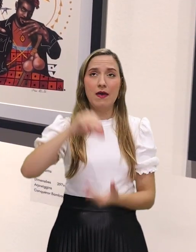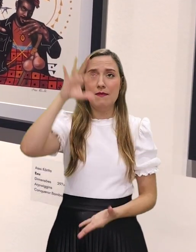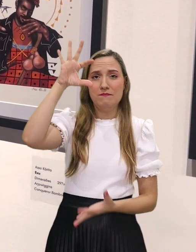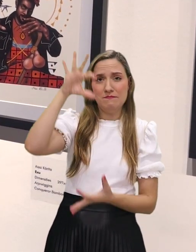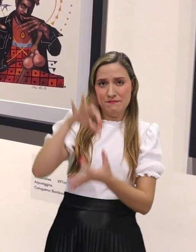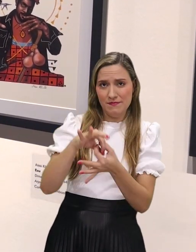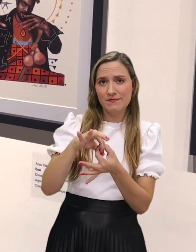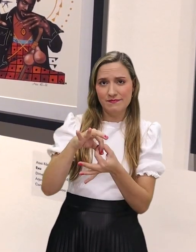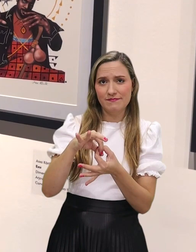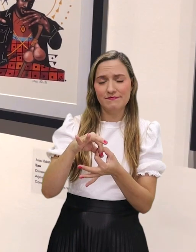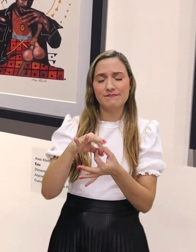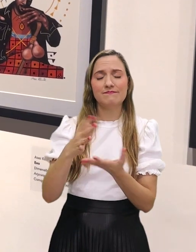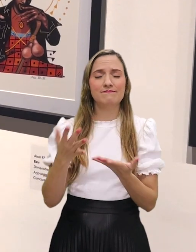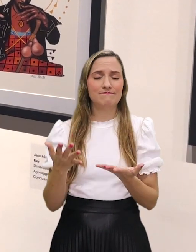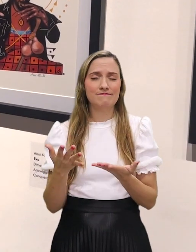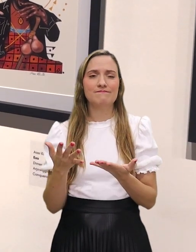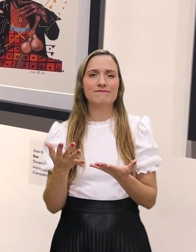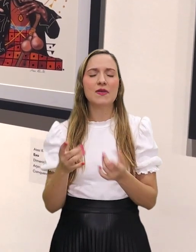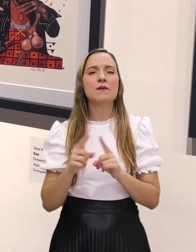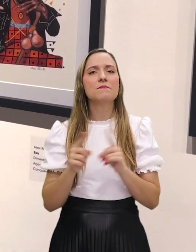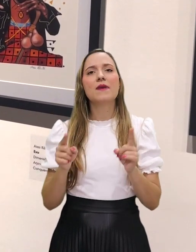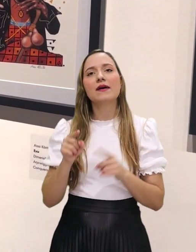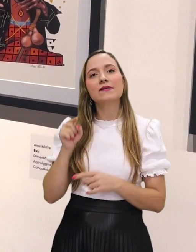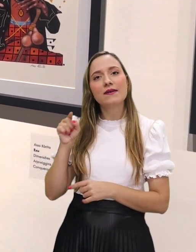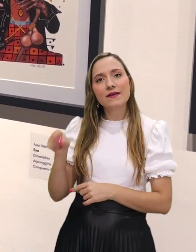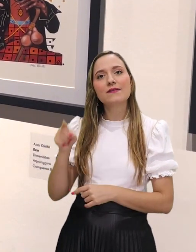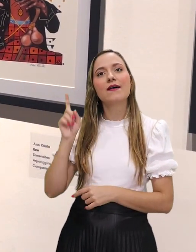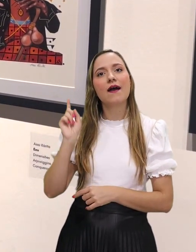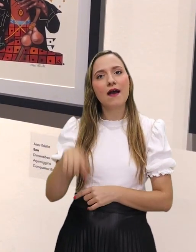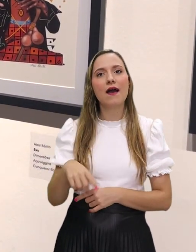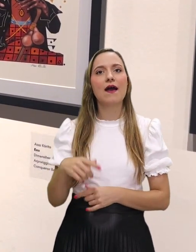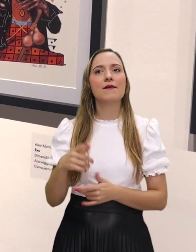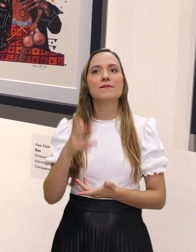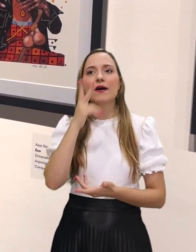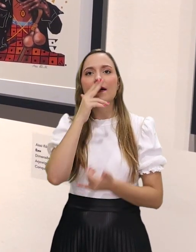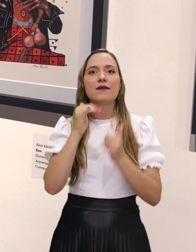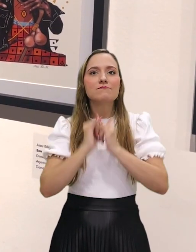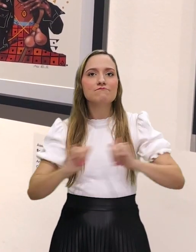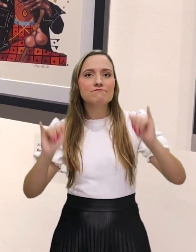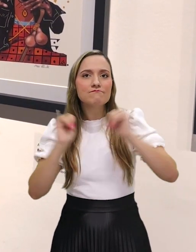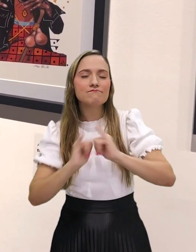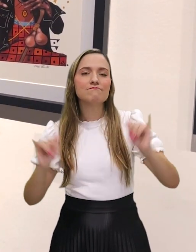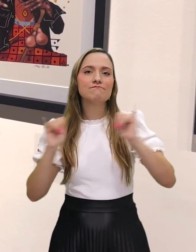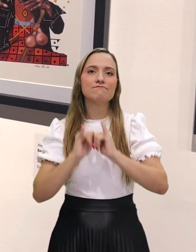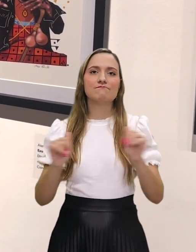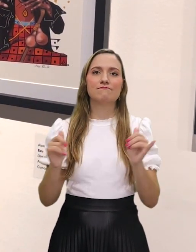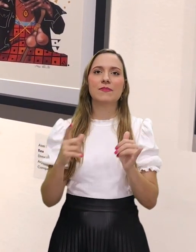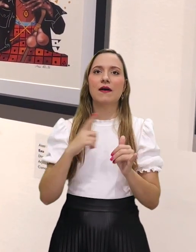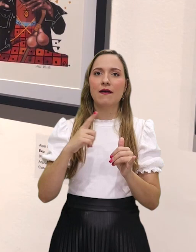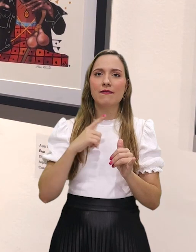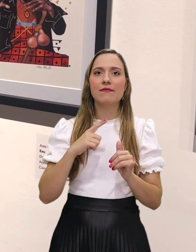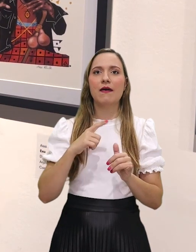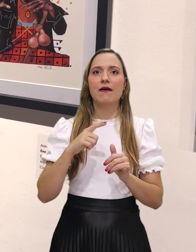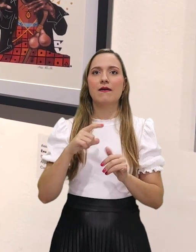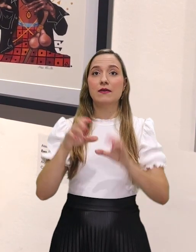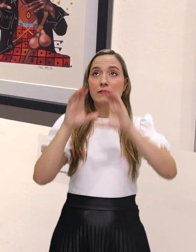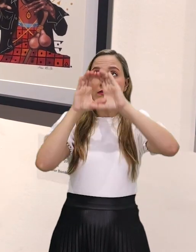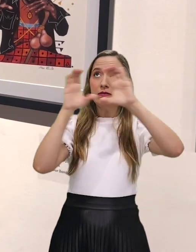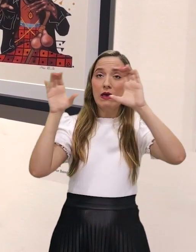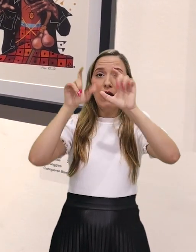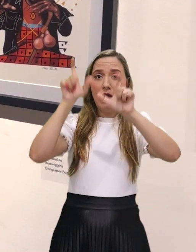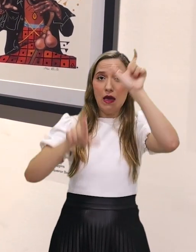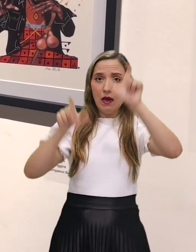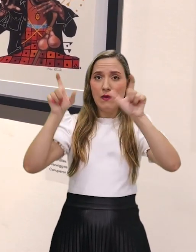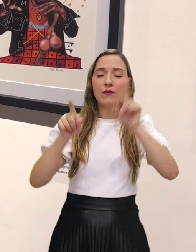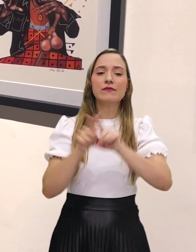Mas ele seria esse mensageiro entre as entidades e os seres humanos, né? e seria também um